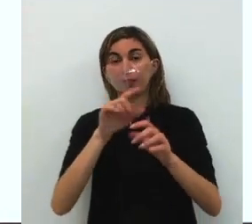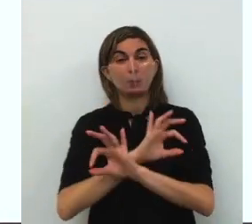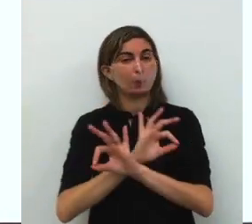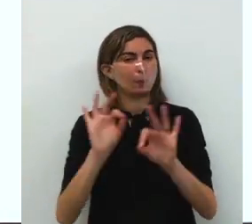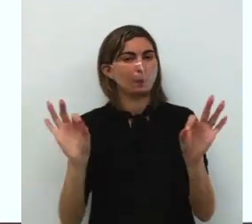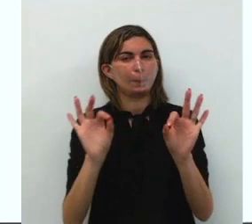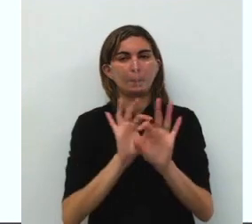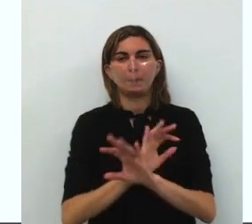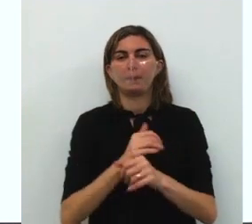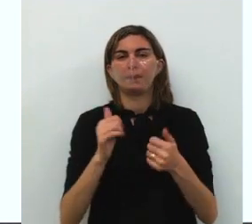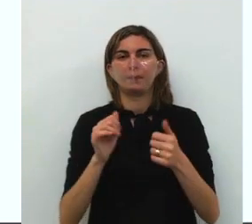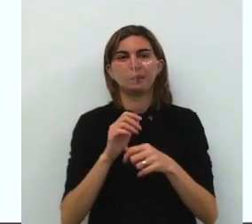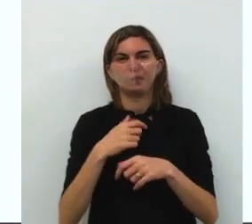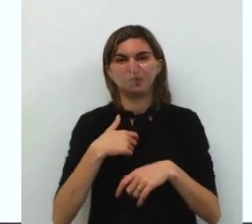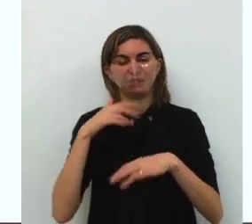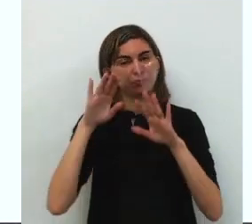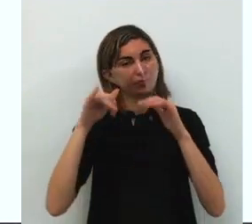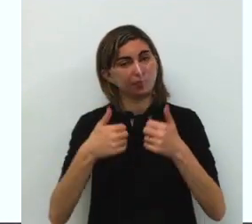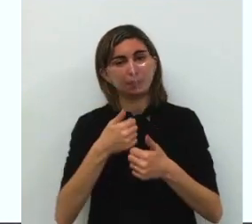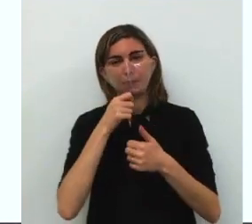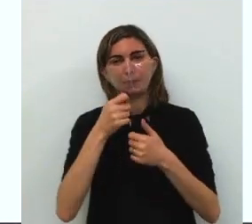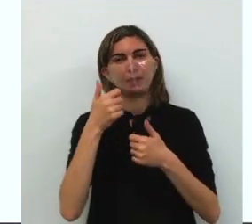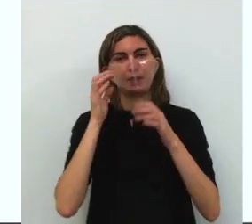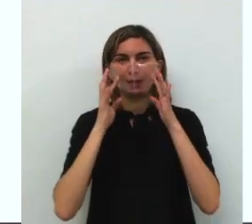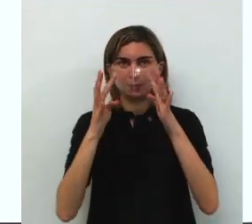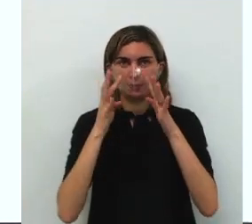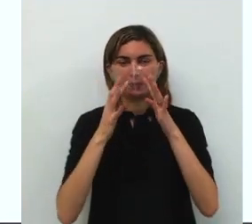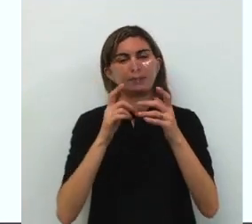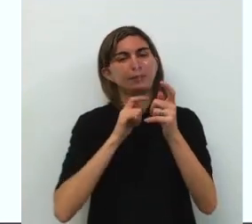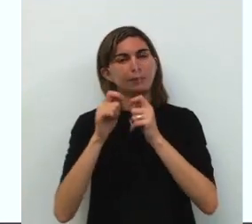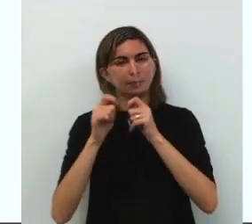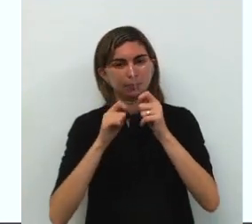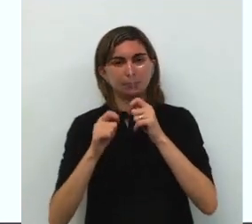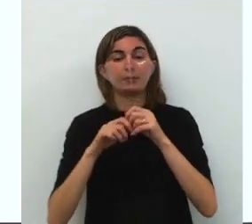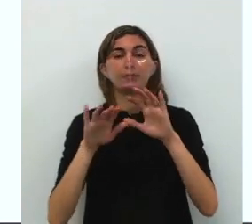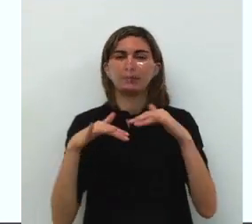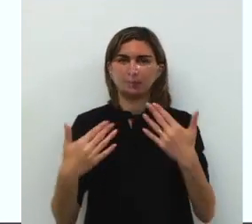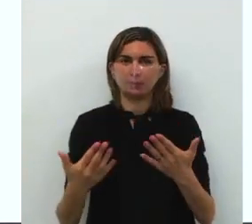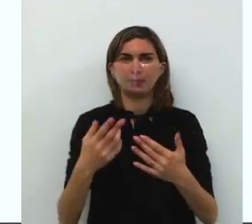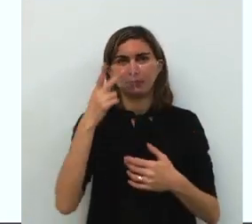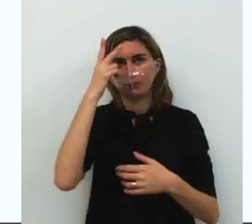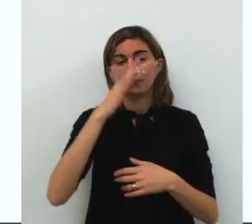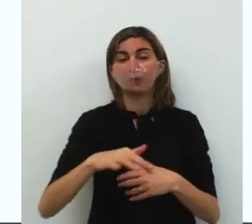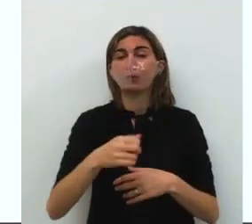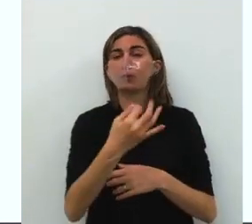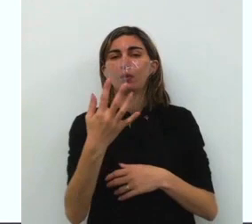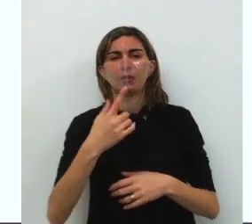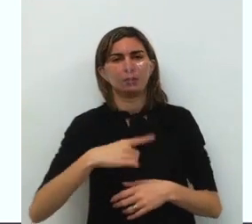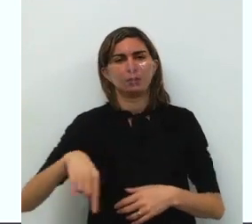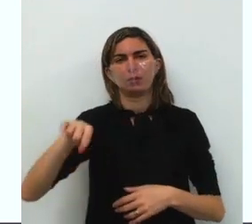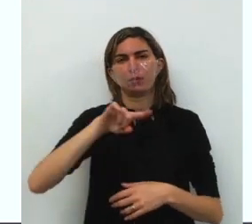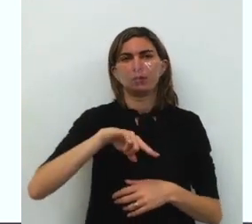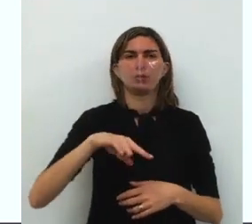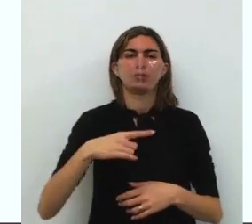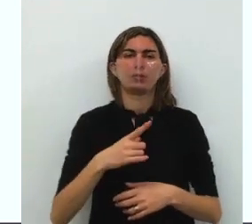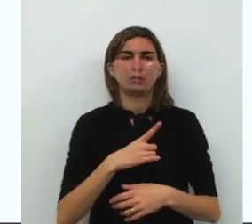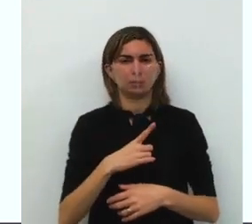fez. Uau, que maravilha! Ainda bem que eu prestei atenção nessa entrevista. Então, pessoal, quando a